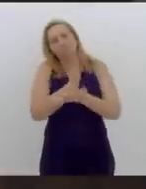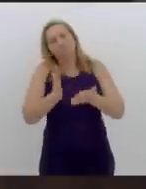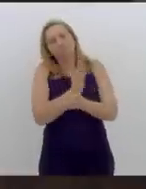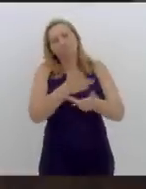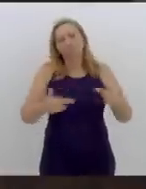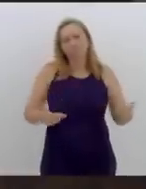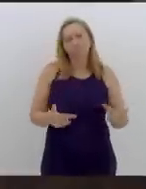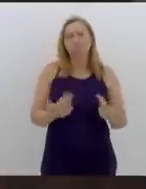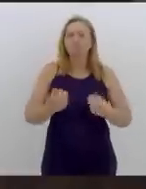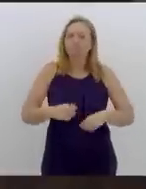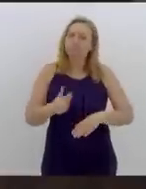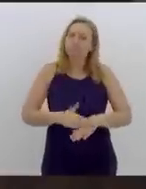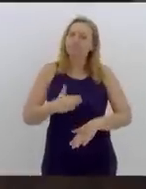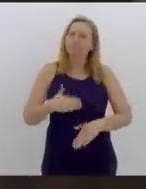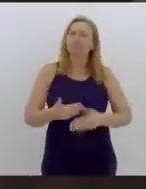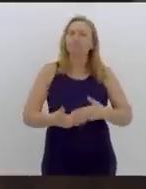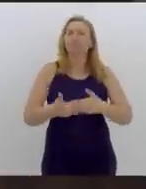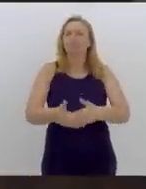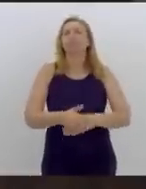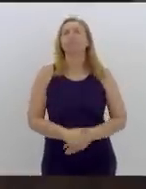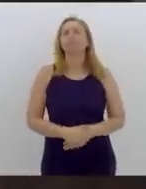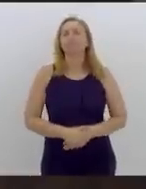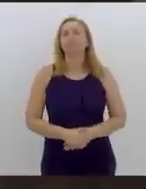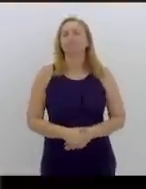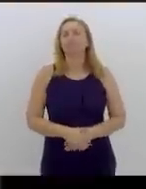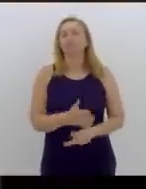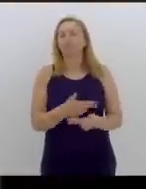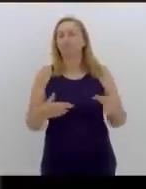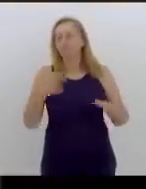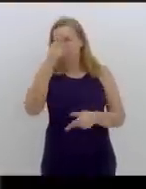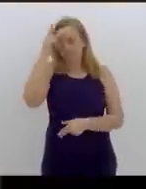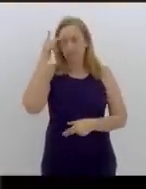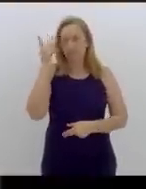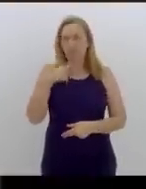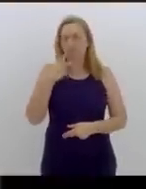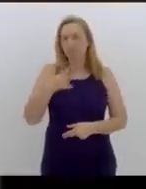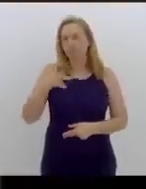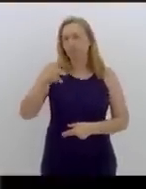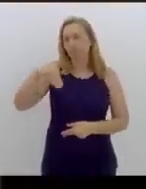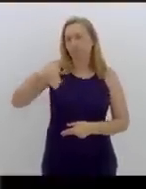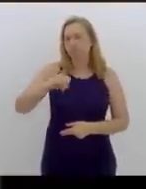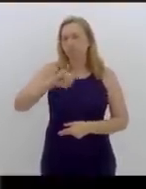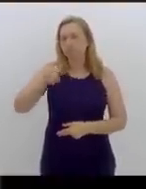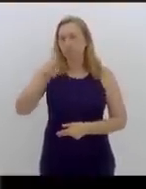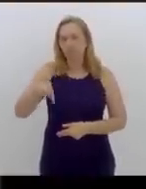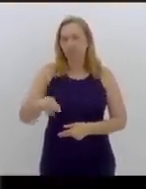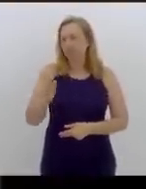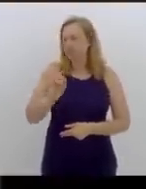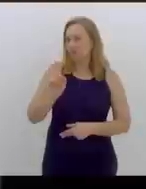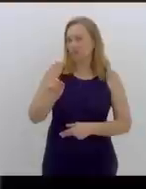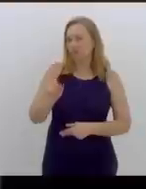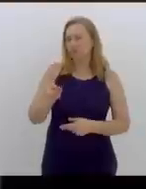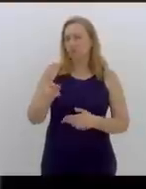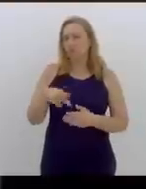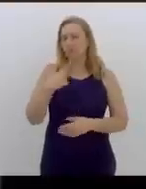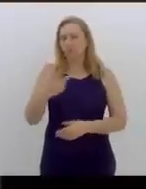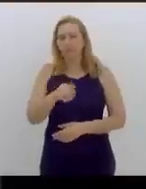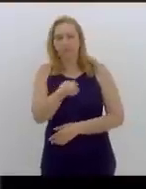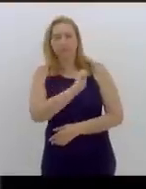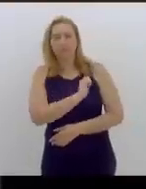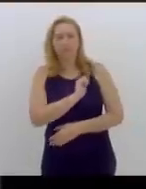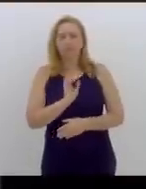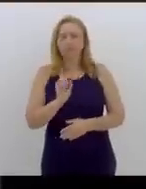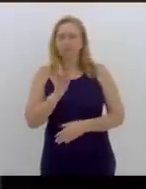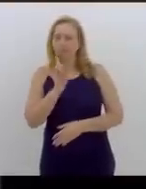e que temos que avançarmos muito mais e o detalhe muita gente pensa aí não o major não tem que levar esse problema fiscal não deixa